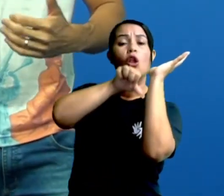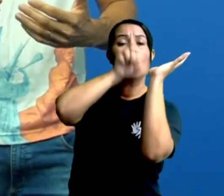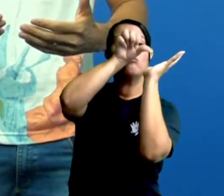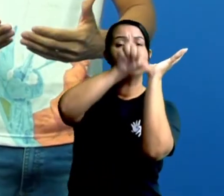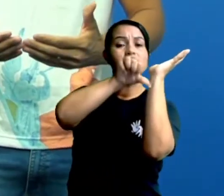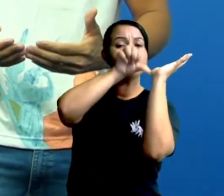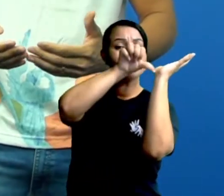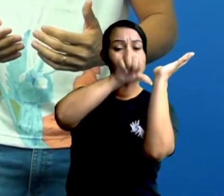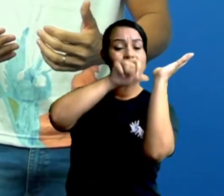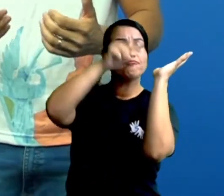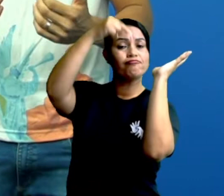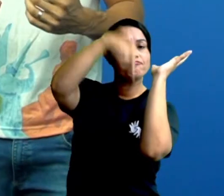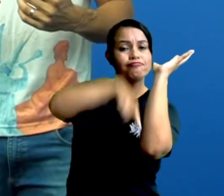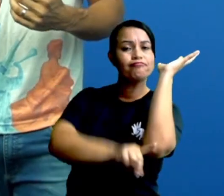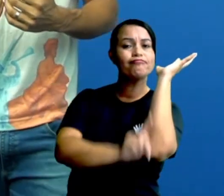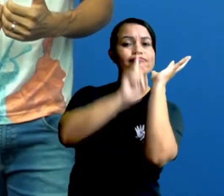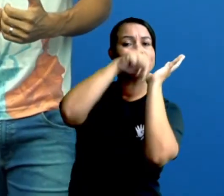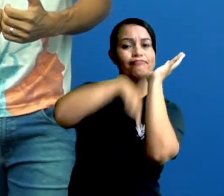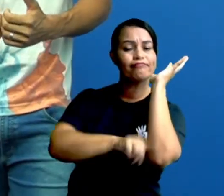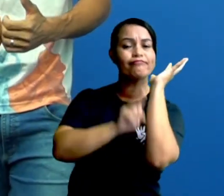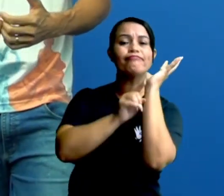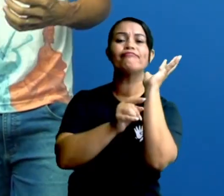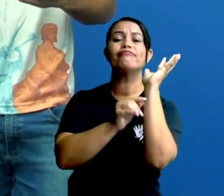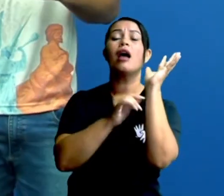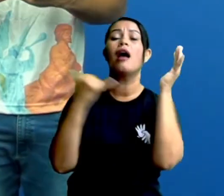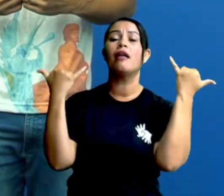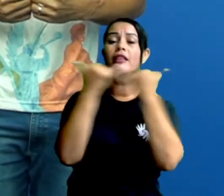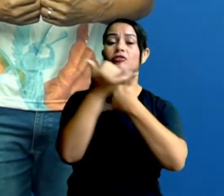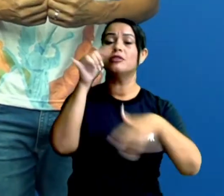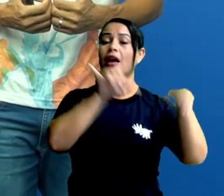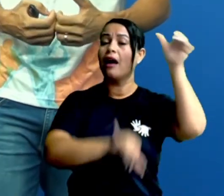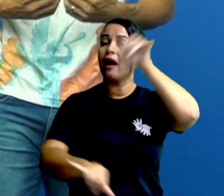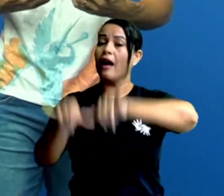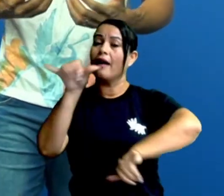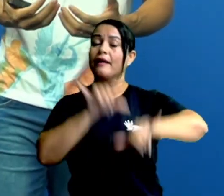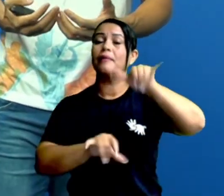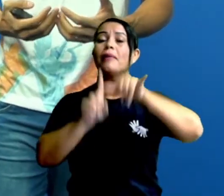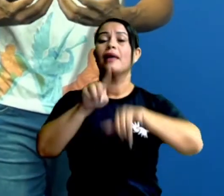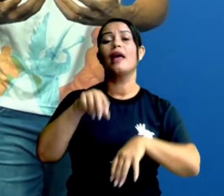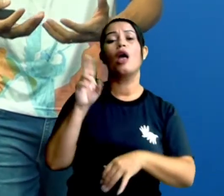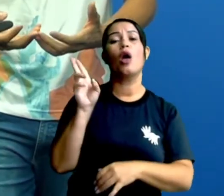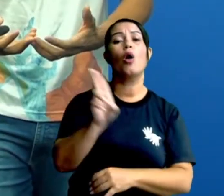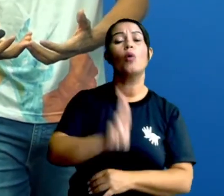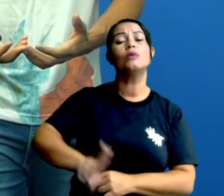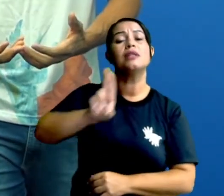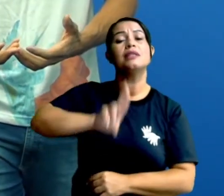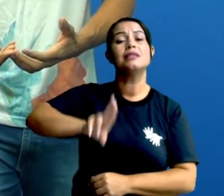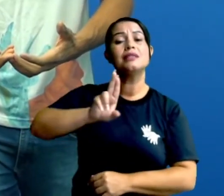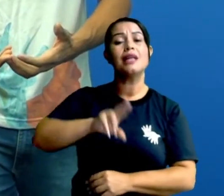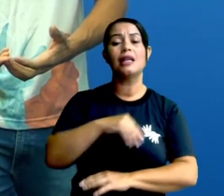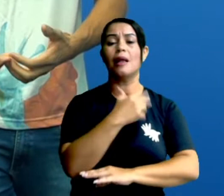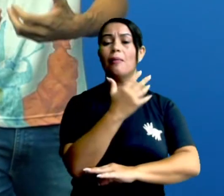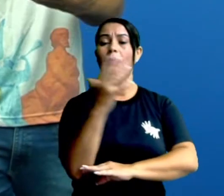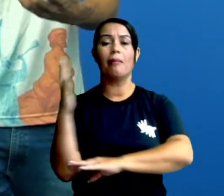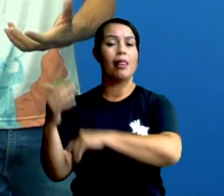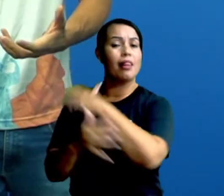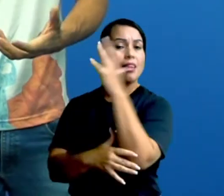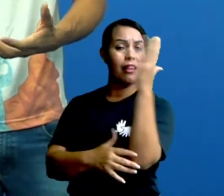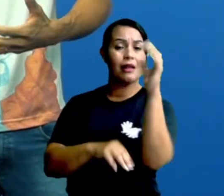ela é transformada em energia química. E essa energia química é utilizada pelas plantas, tá